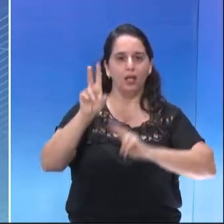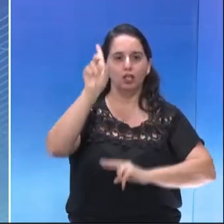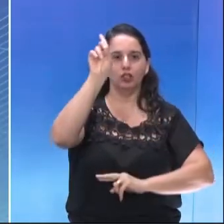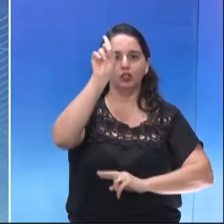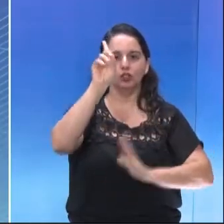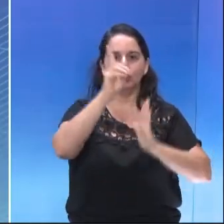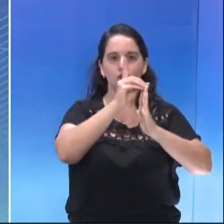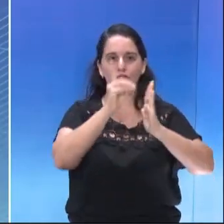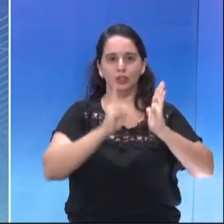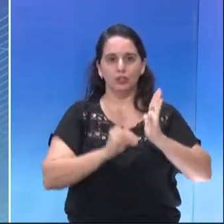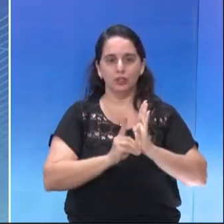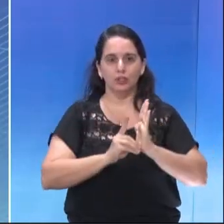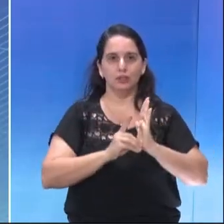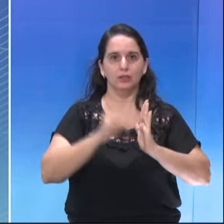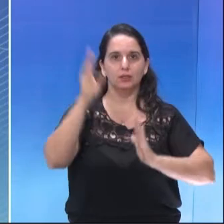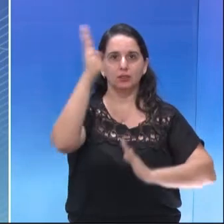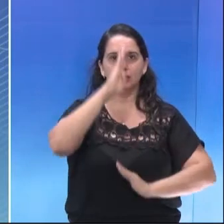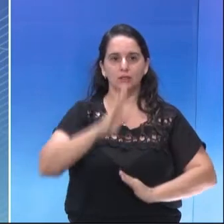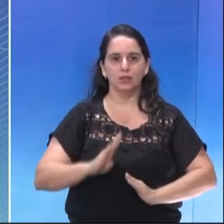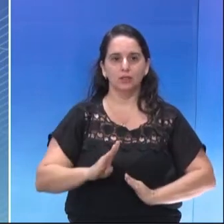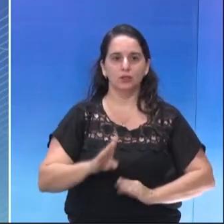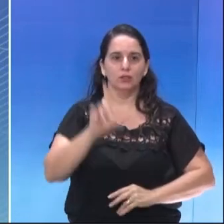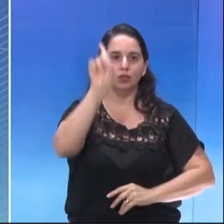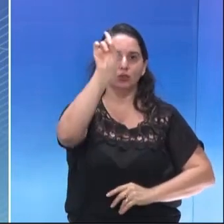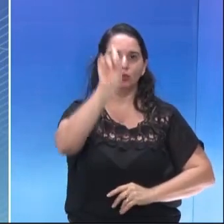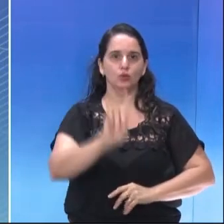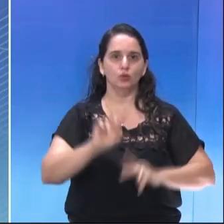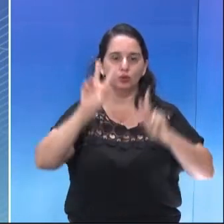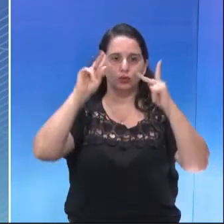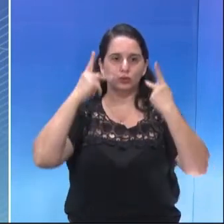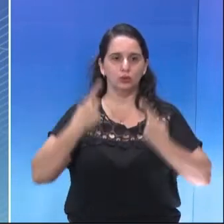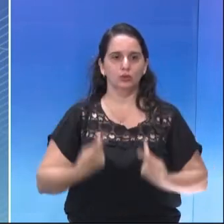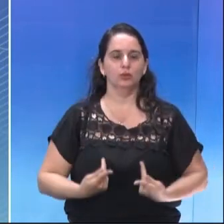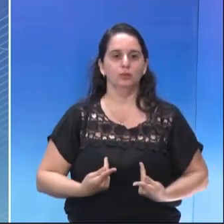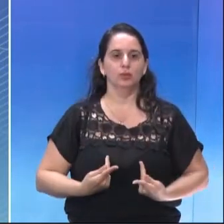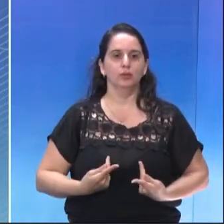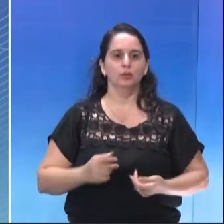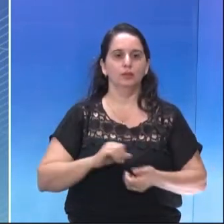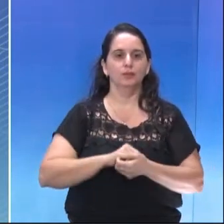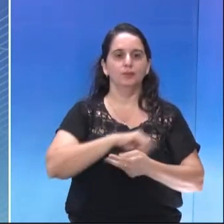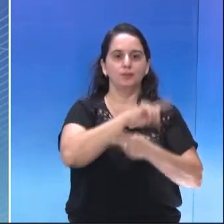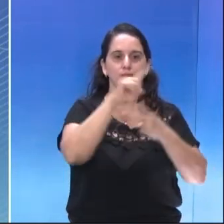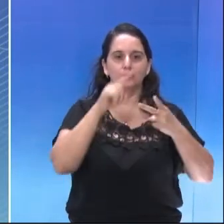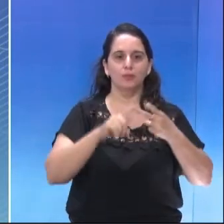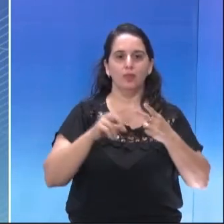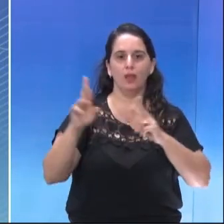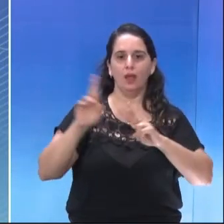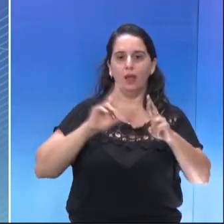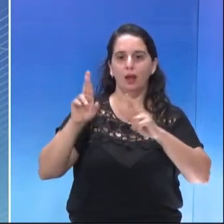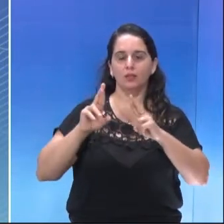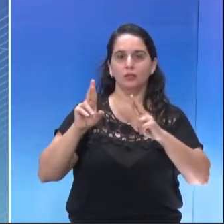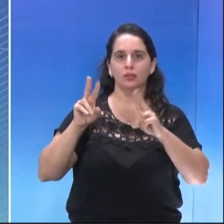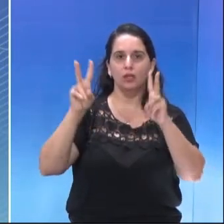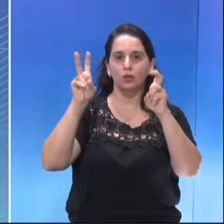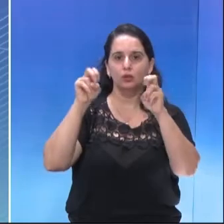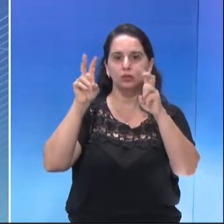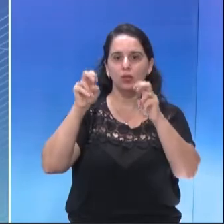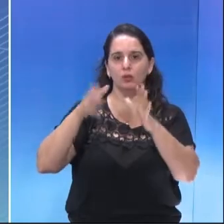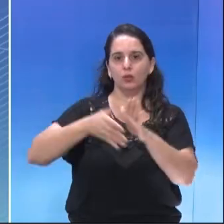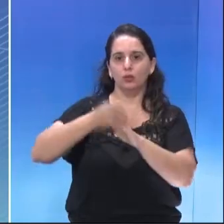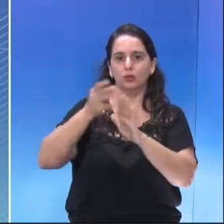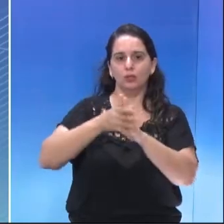as diretrizes nacionais para os direitos humanos. Relacionar a temática levantada com o conceito sociológico